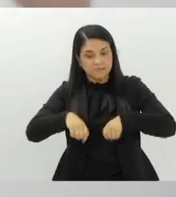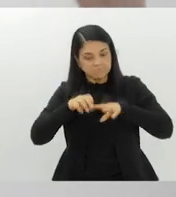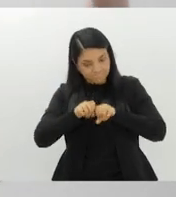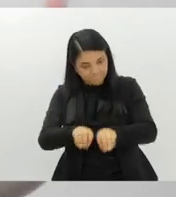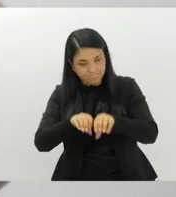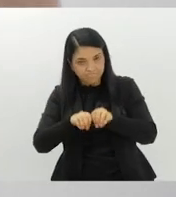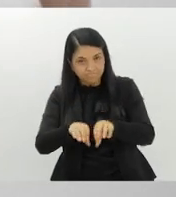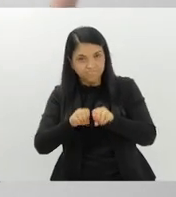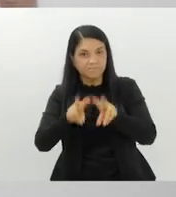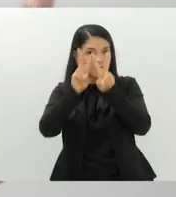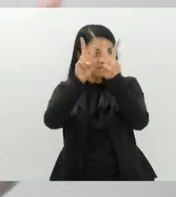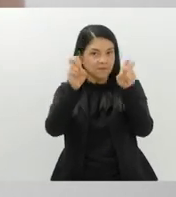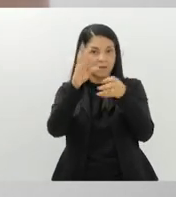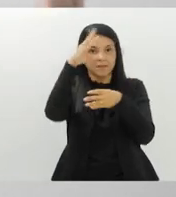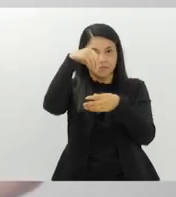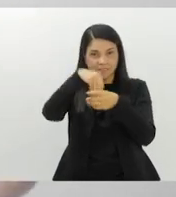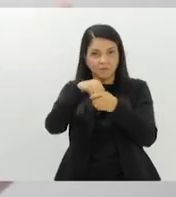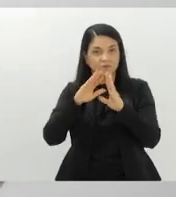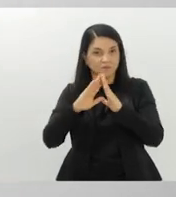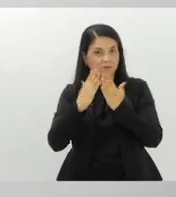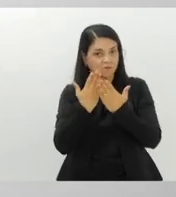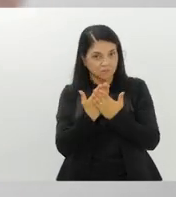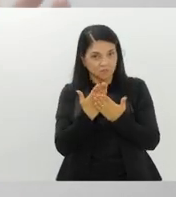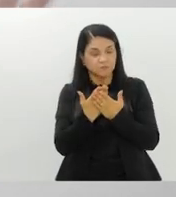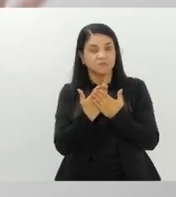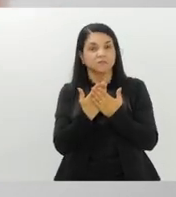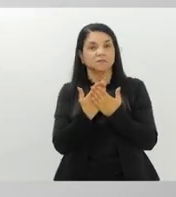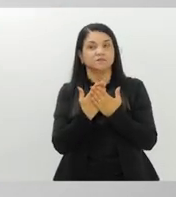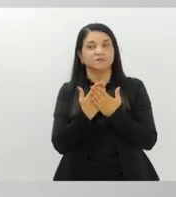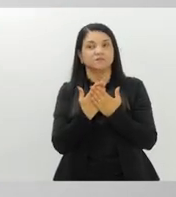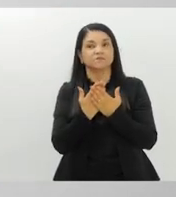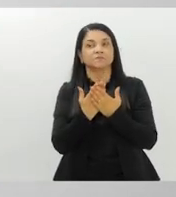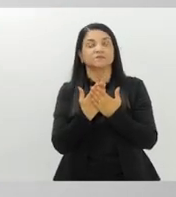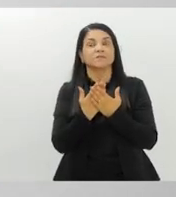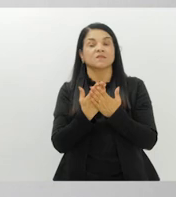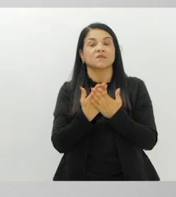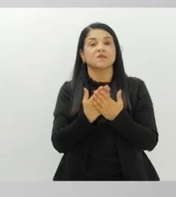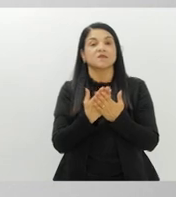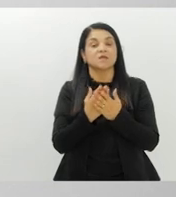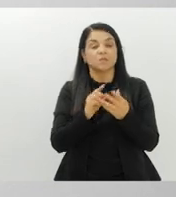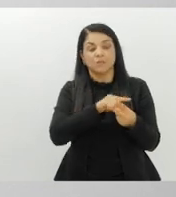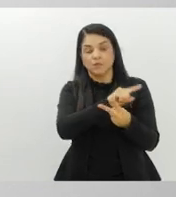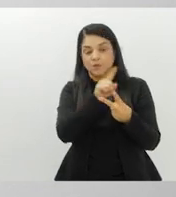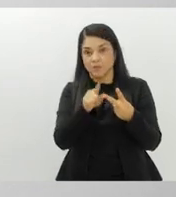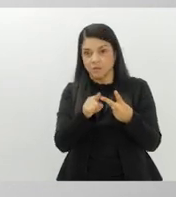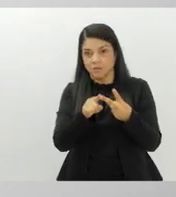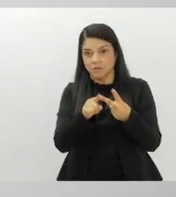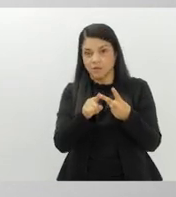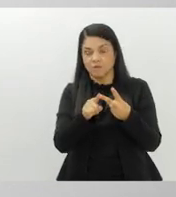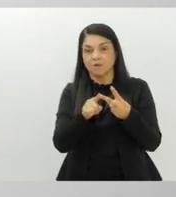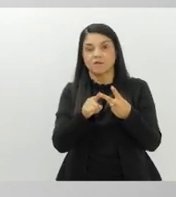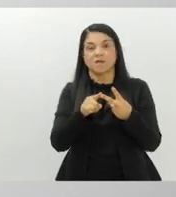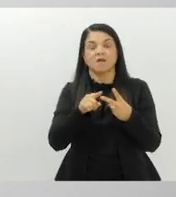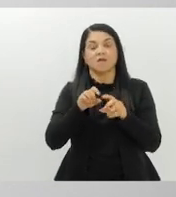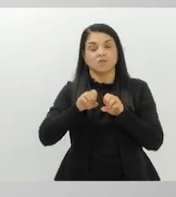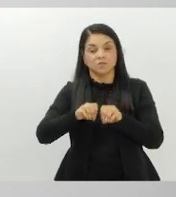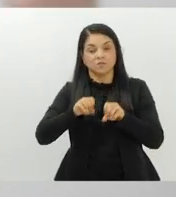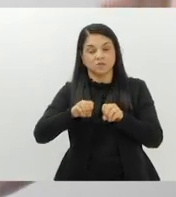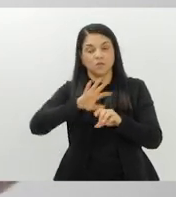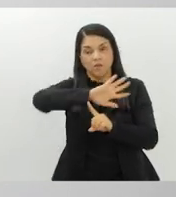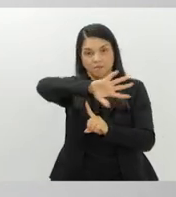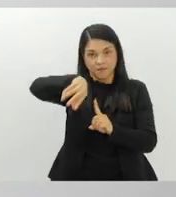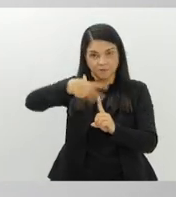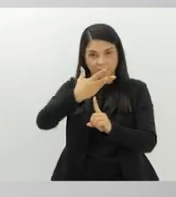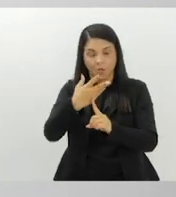tema ser levado para dentro das escolas também, mas esse é um assunto, e a educação ambiental informal, que é a educação